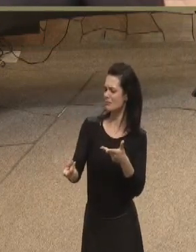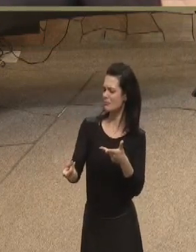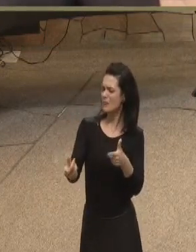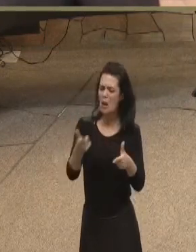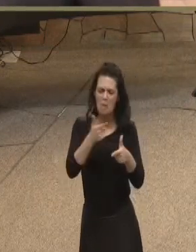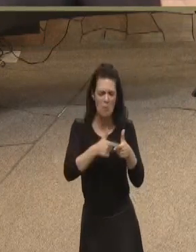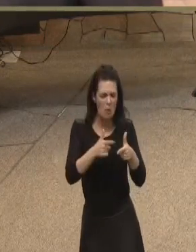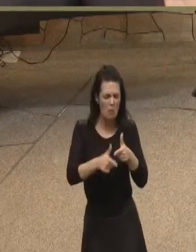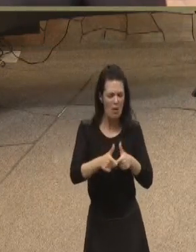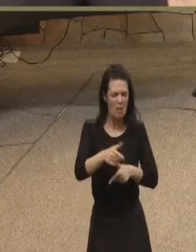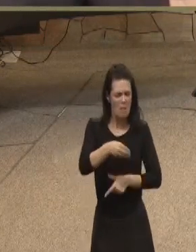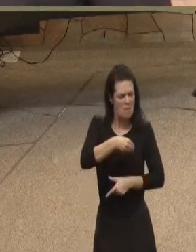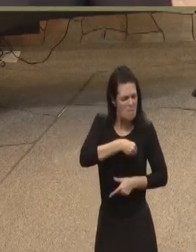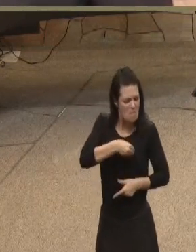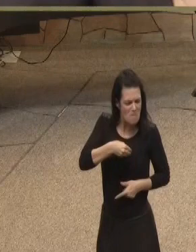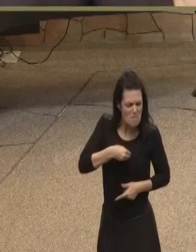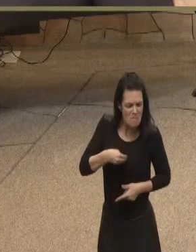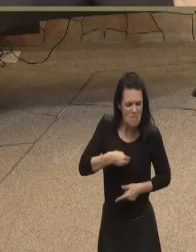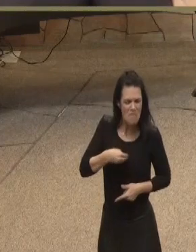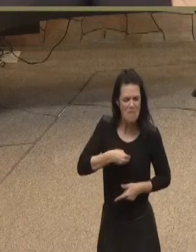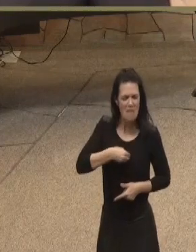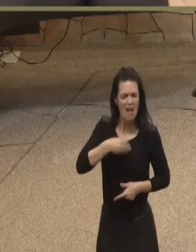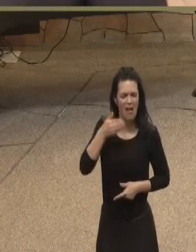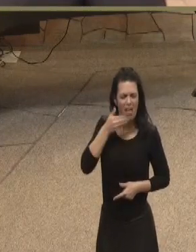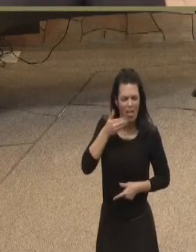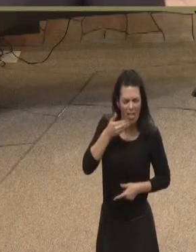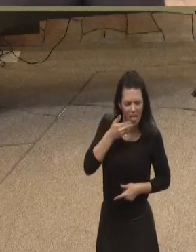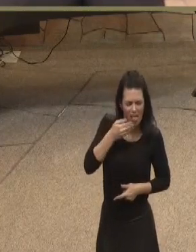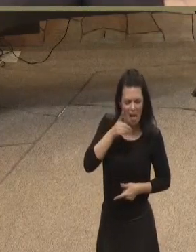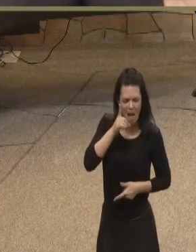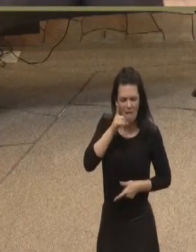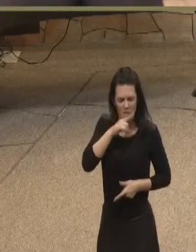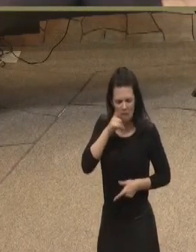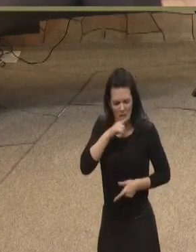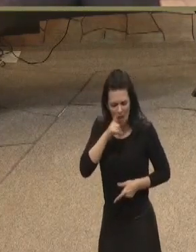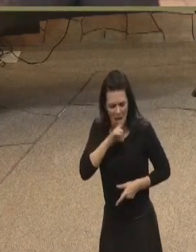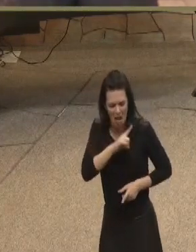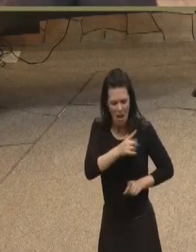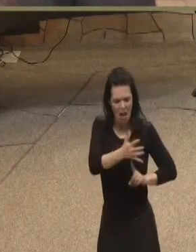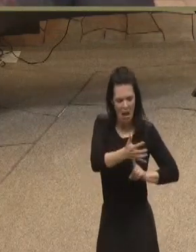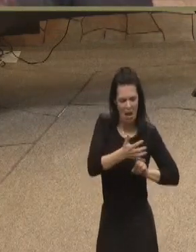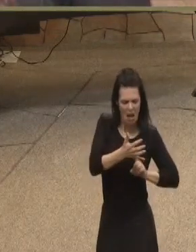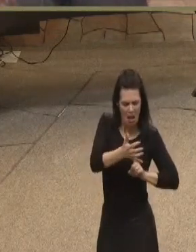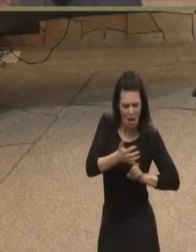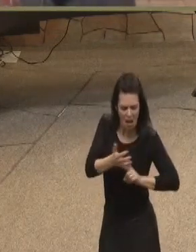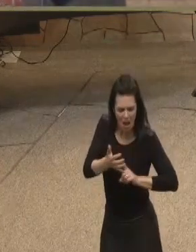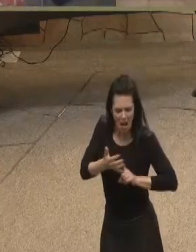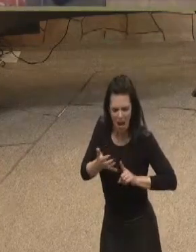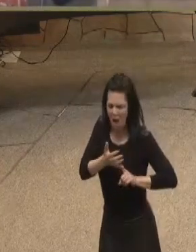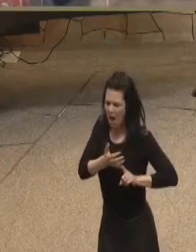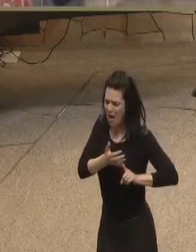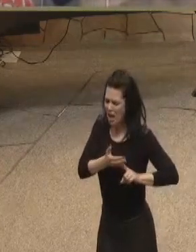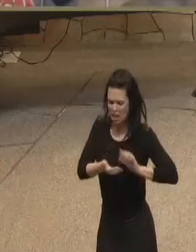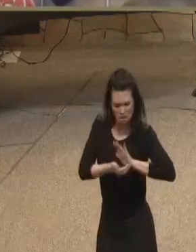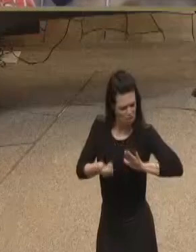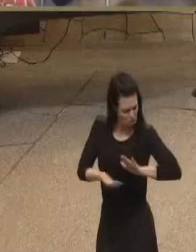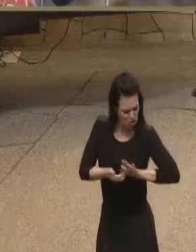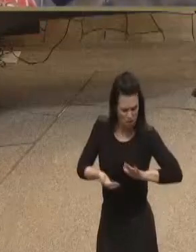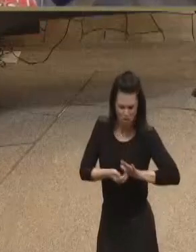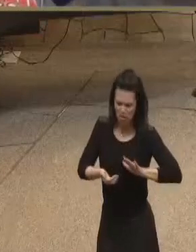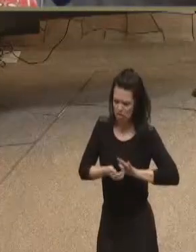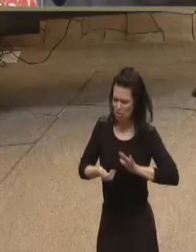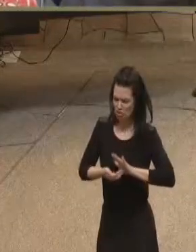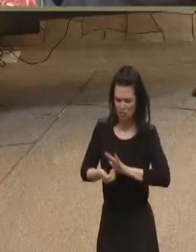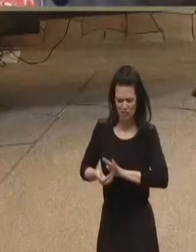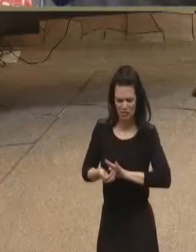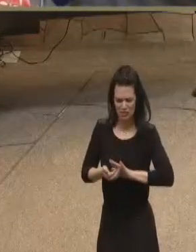Deus, em nome de Jesus, qualquer fermento de religiosidade e de carnalidade que